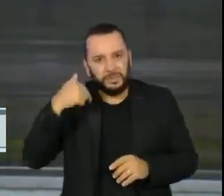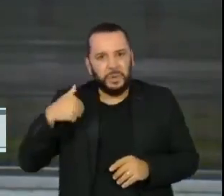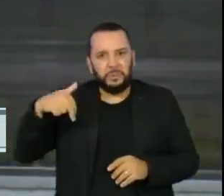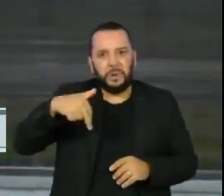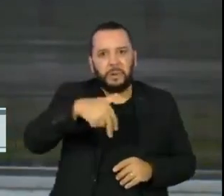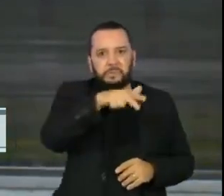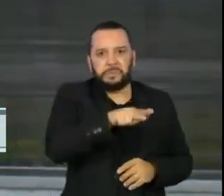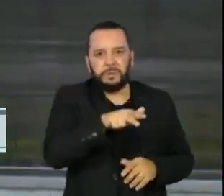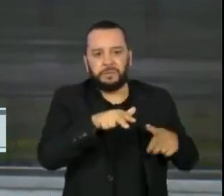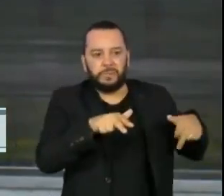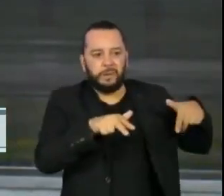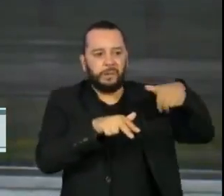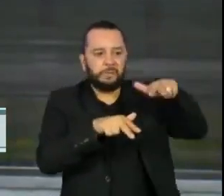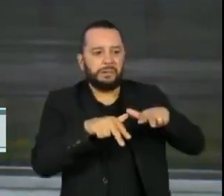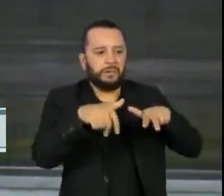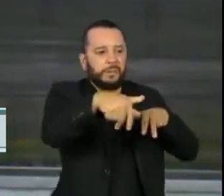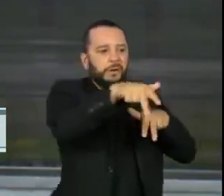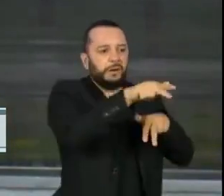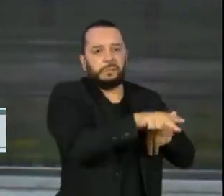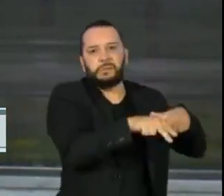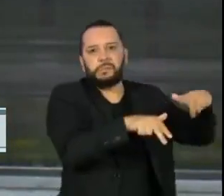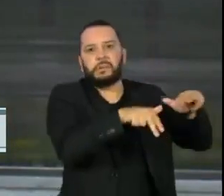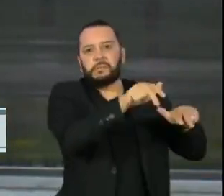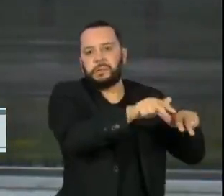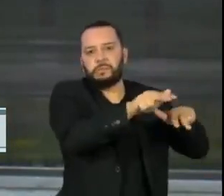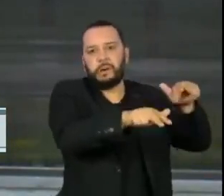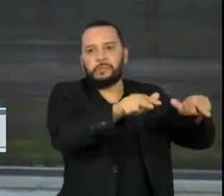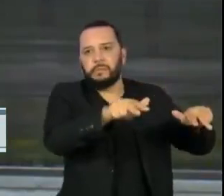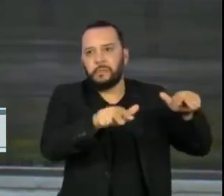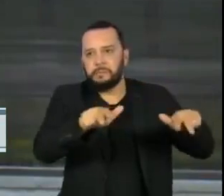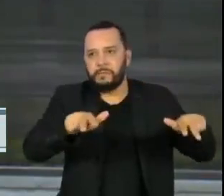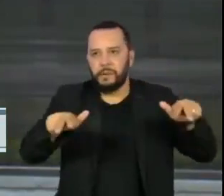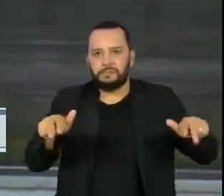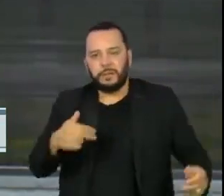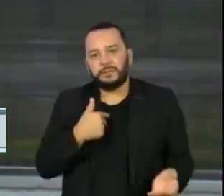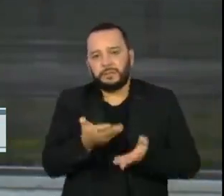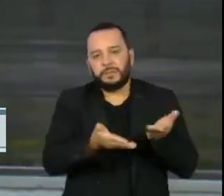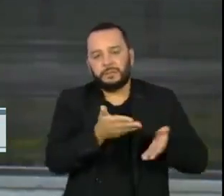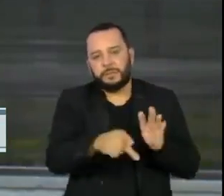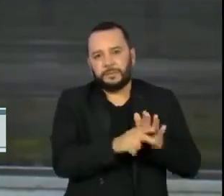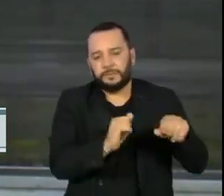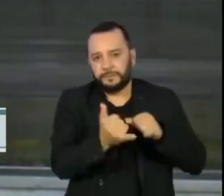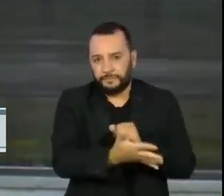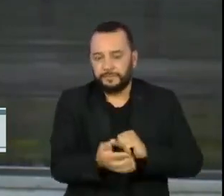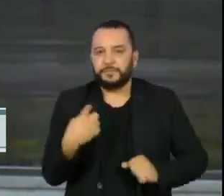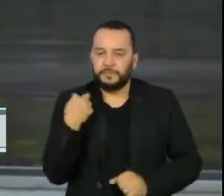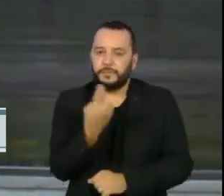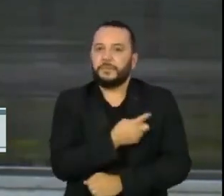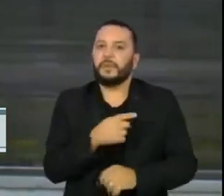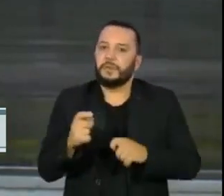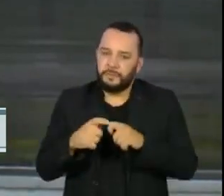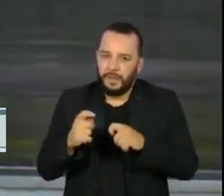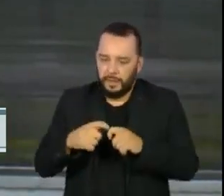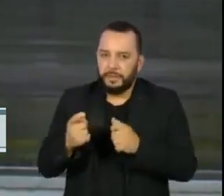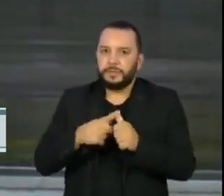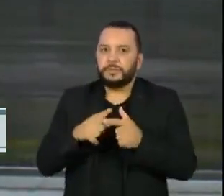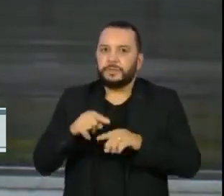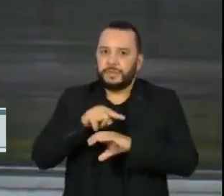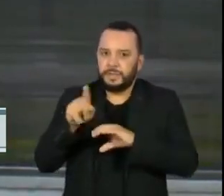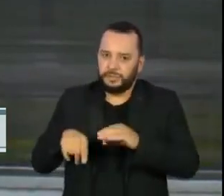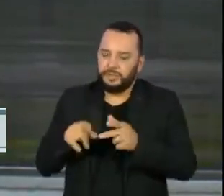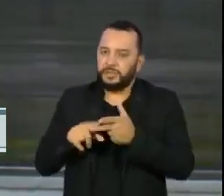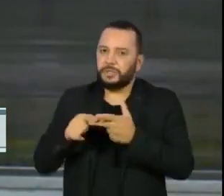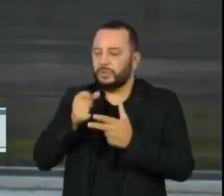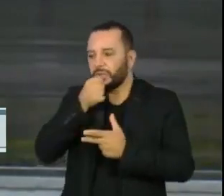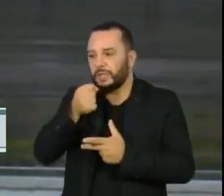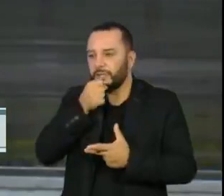nós do setor público, nós médicos, enfermeiros, cientistas, nós jornalistas, temos sim que fazer um apelo para